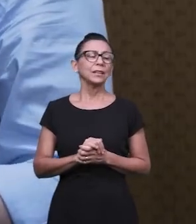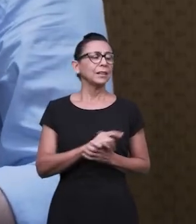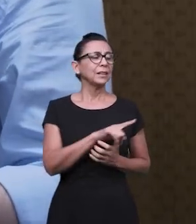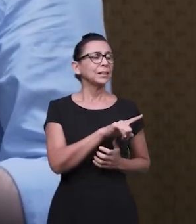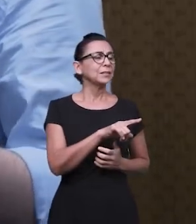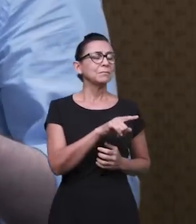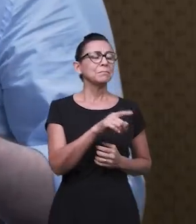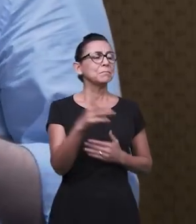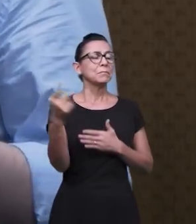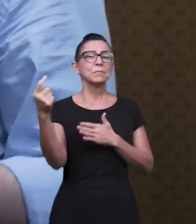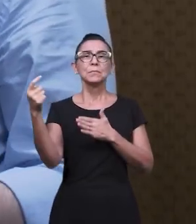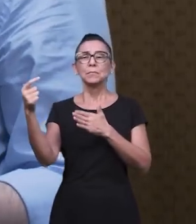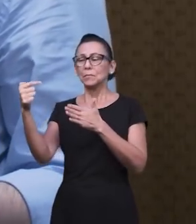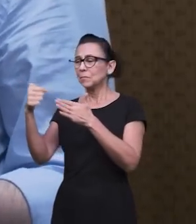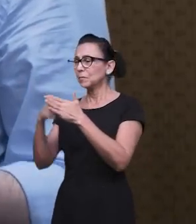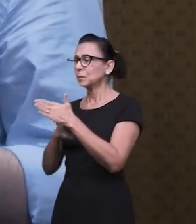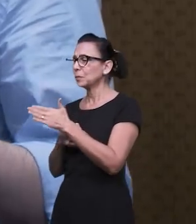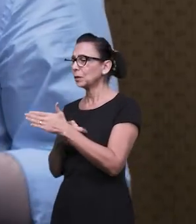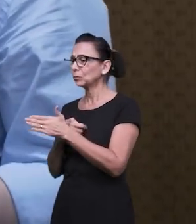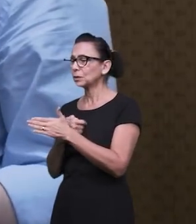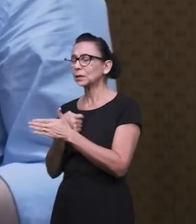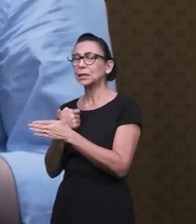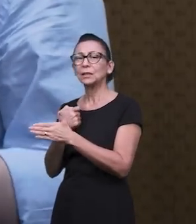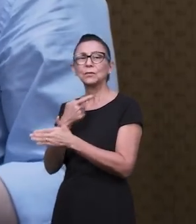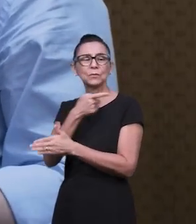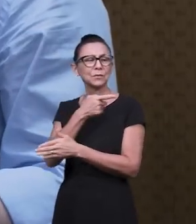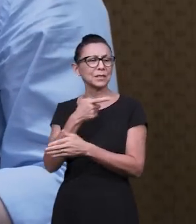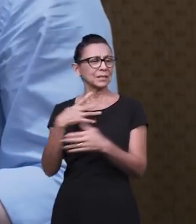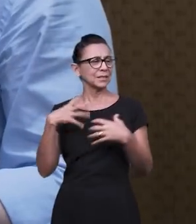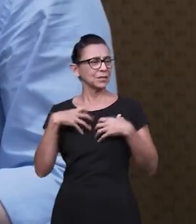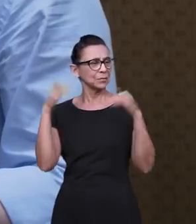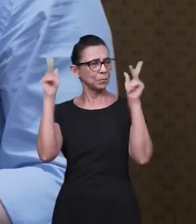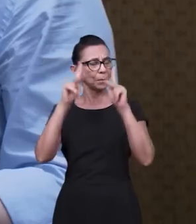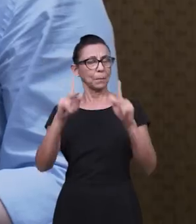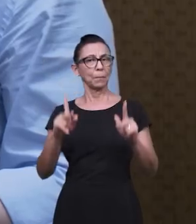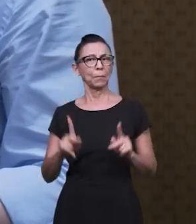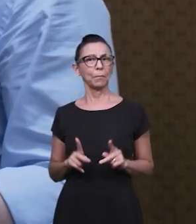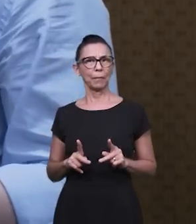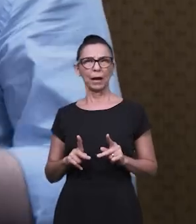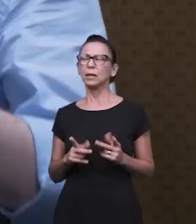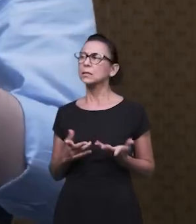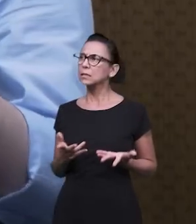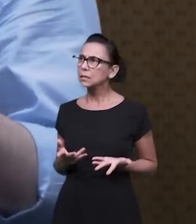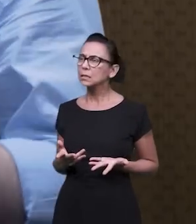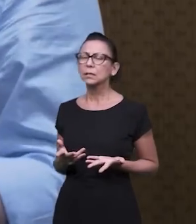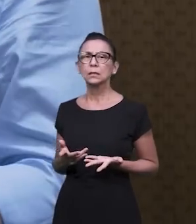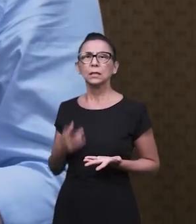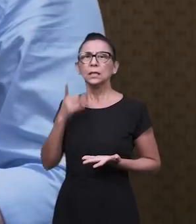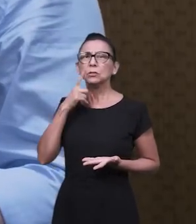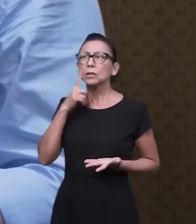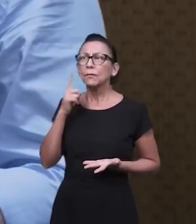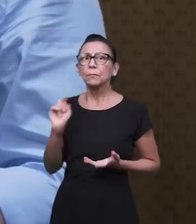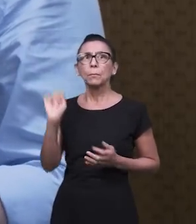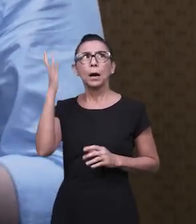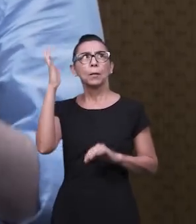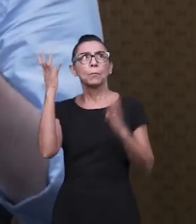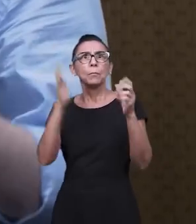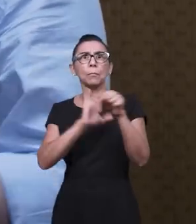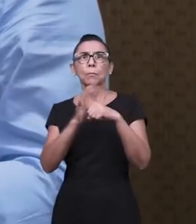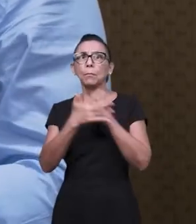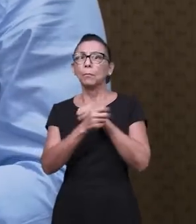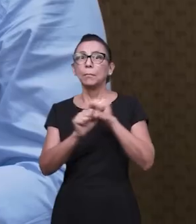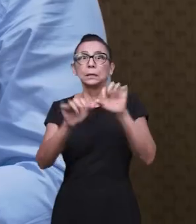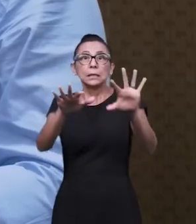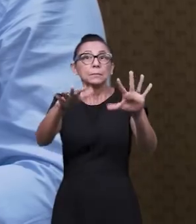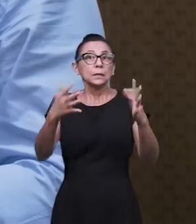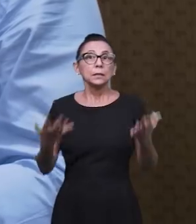me perguntou, Egídio, mas de onde que vem essa paz que você sente? Porque você não está vendo tudo isso que está acontecendo? A gente estava no